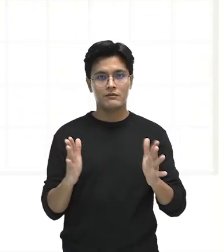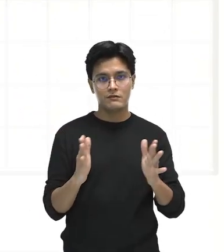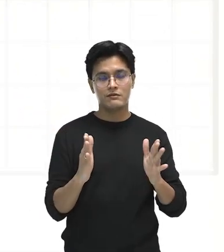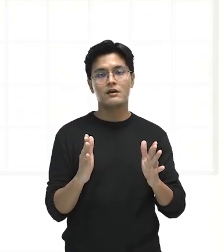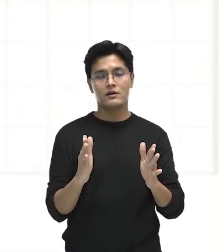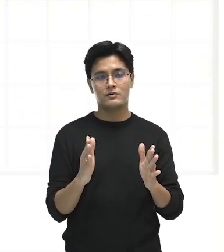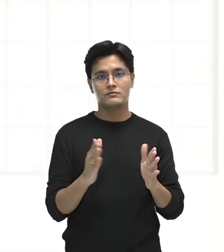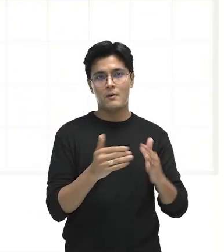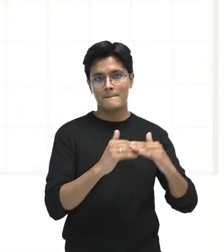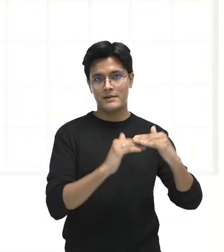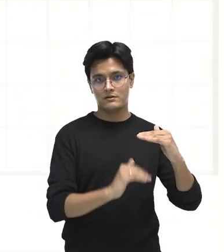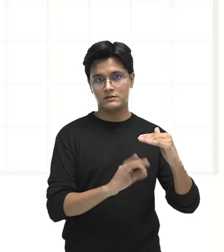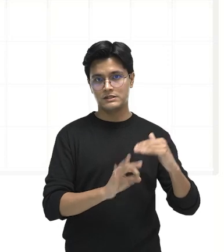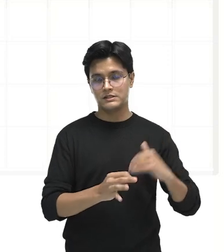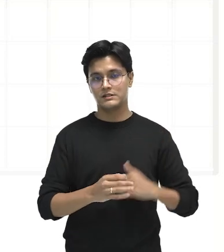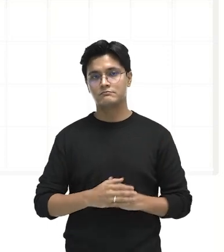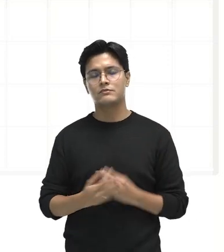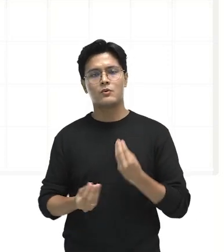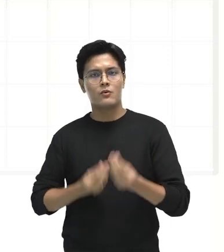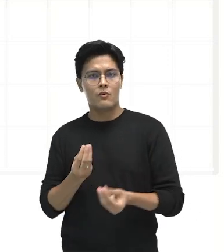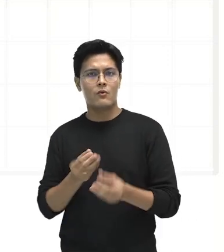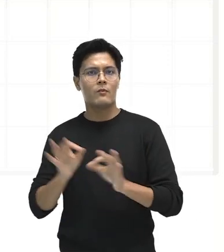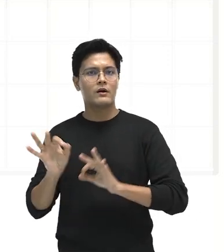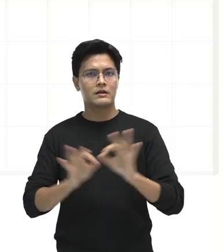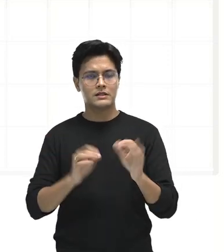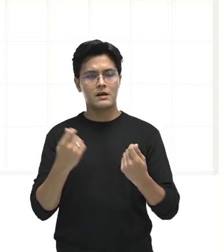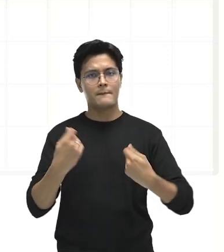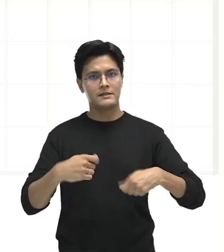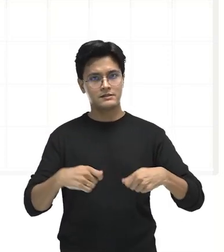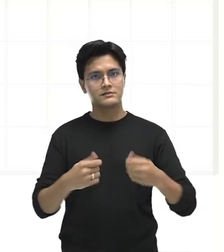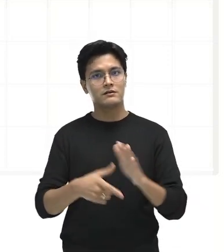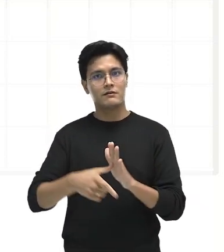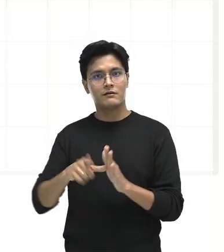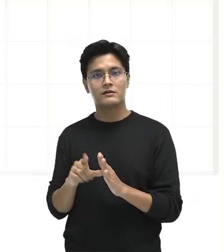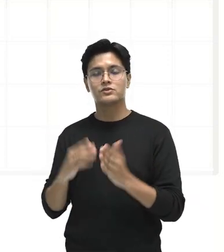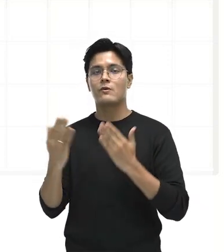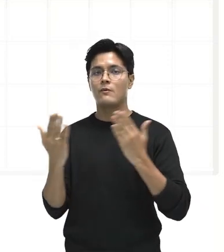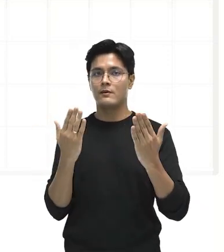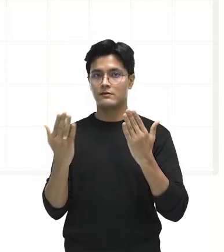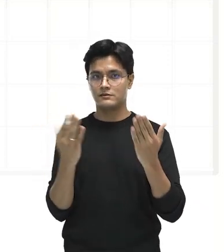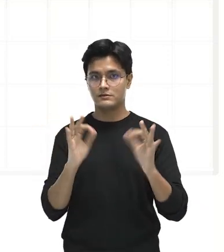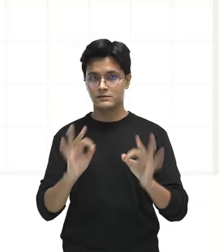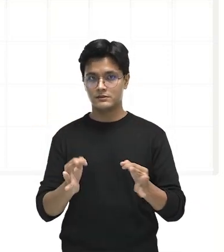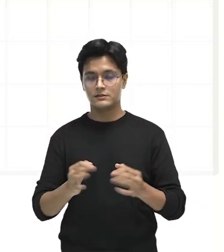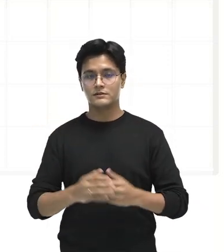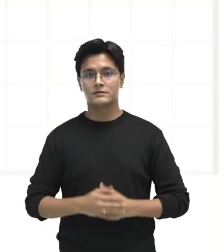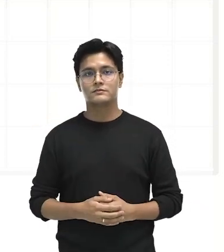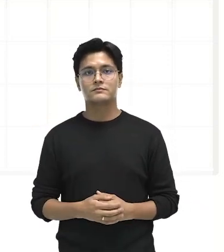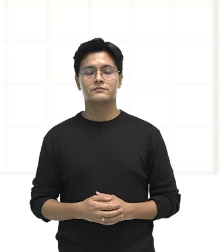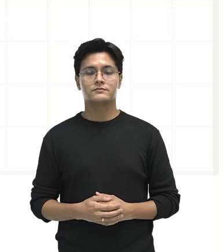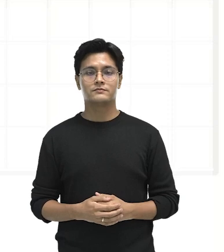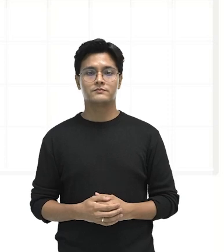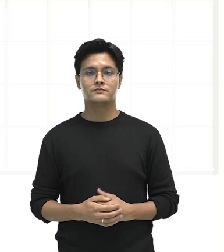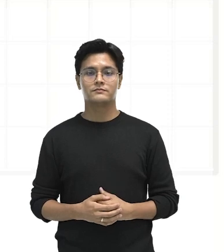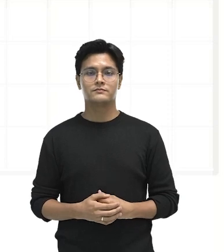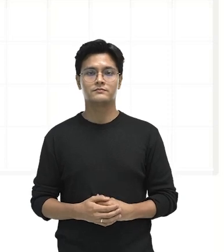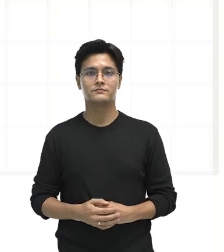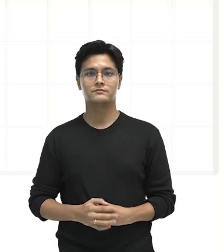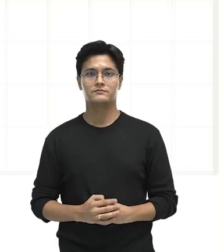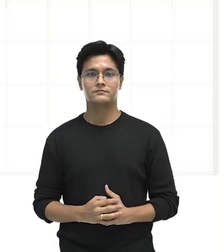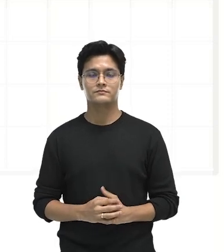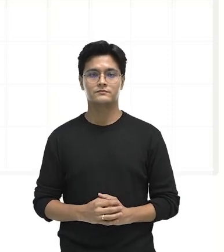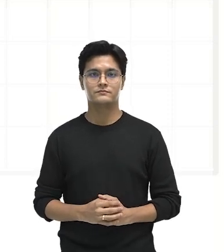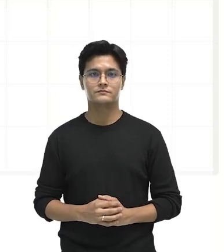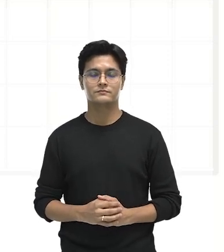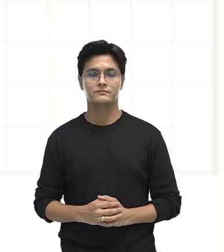frações aqui. Então, para a gente ordenar, nós precisamos compará-las, tá? Vamos fazer as comparações e